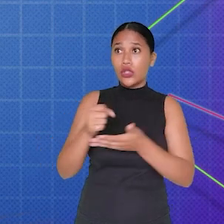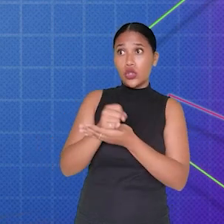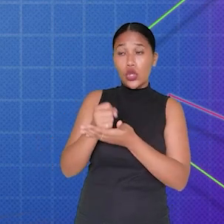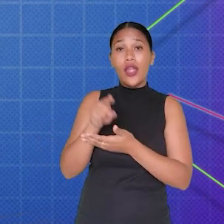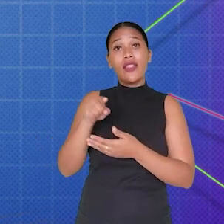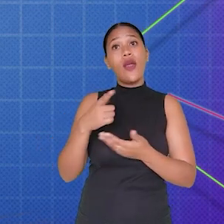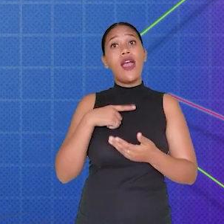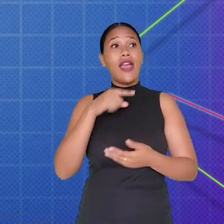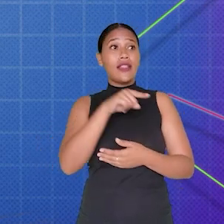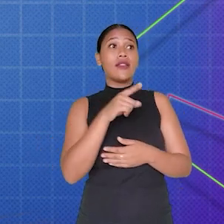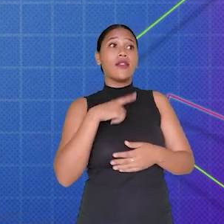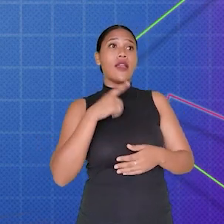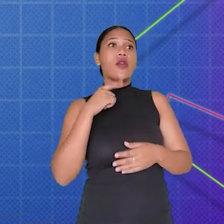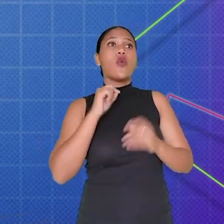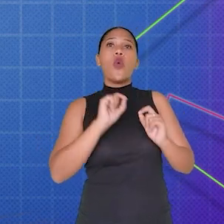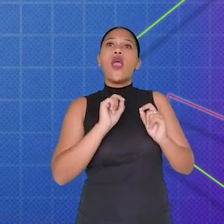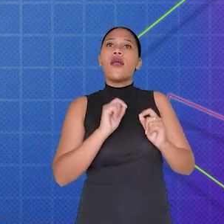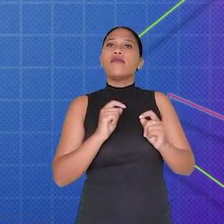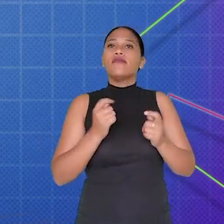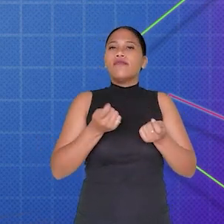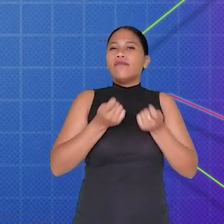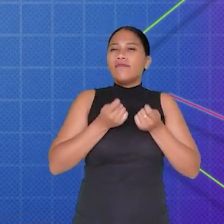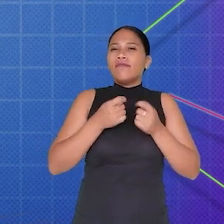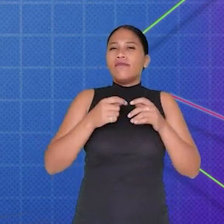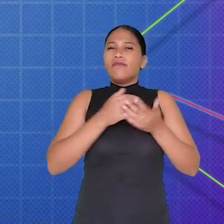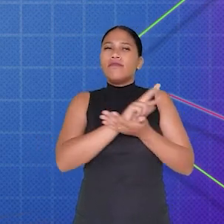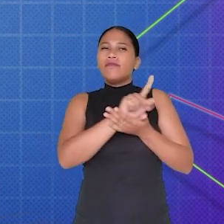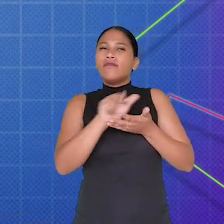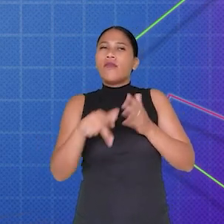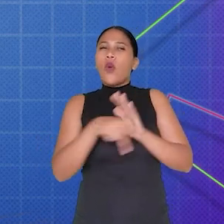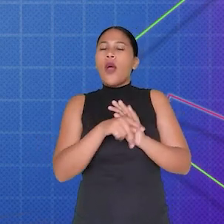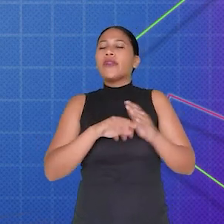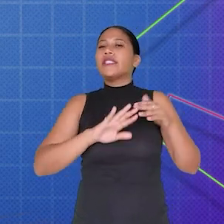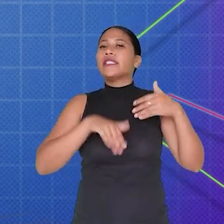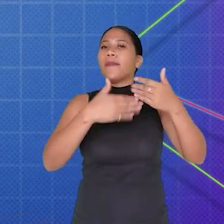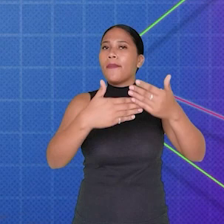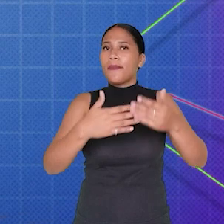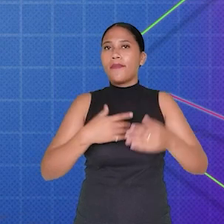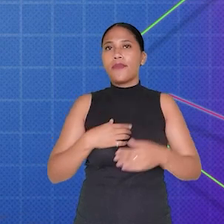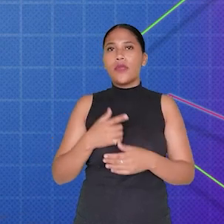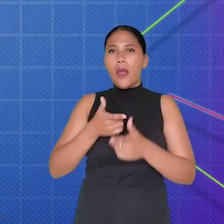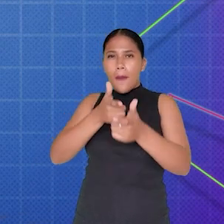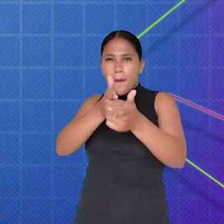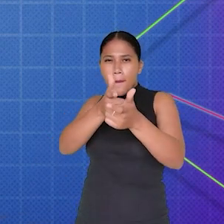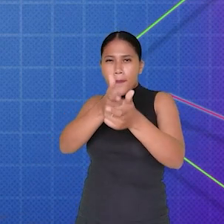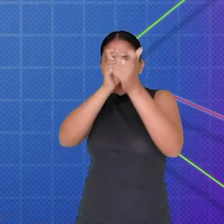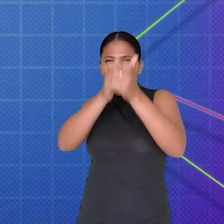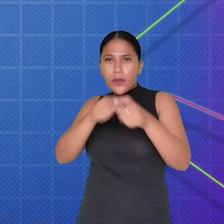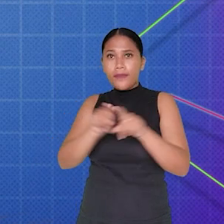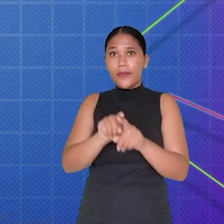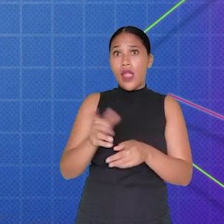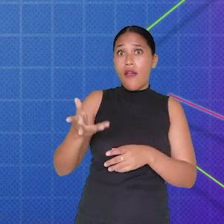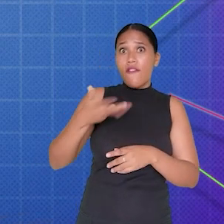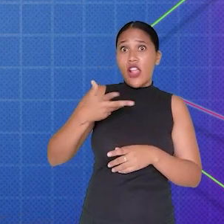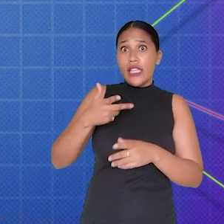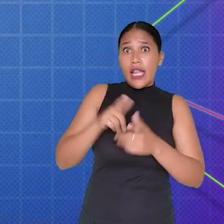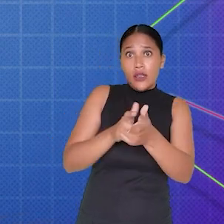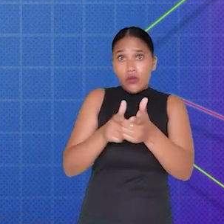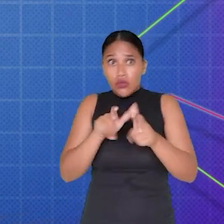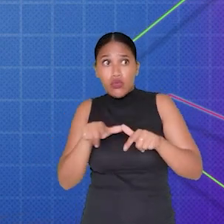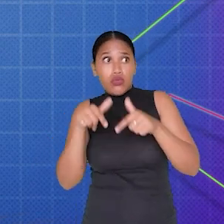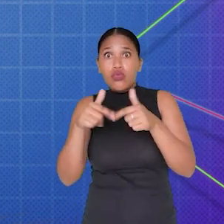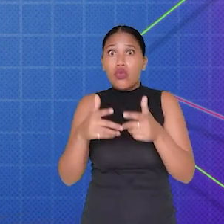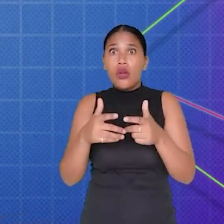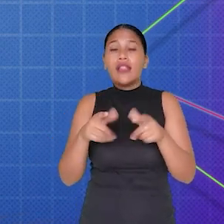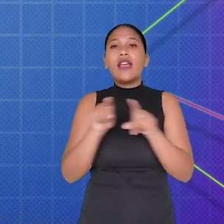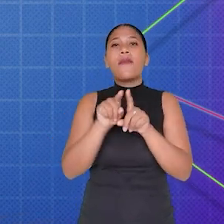habilidade do jogador. Essa abordagem é alcançada por meio da medição de diversos fatores de desempenho, como a precisão dos tiros, a velocidade